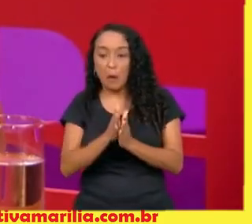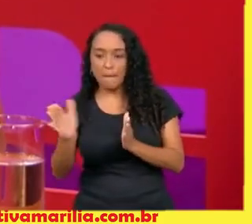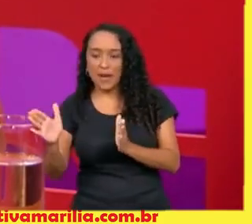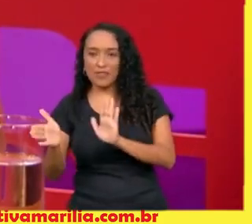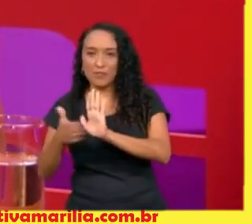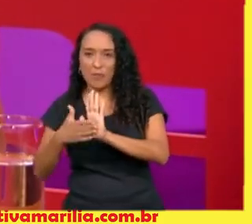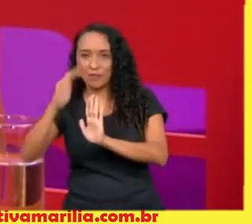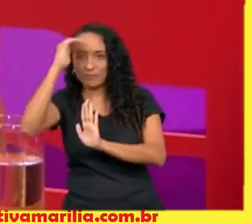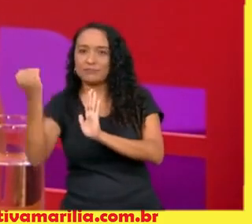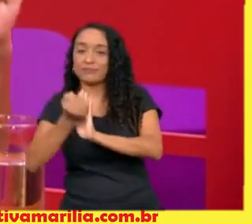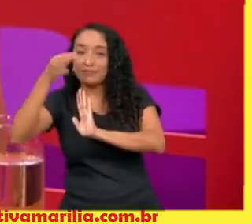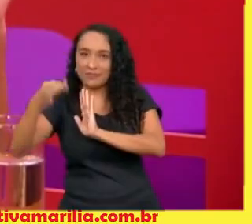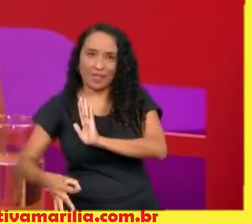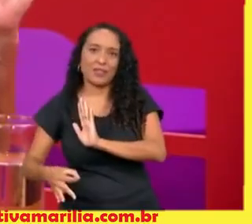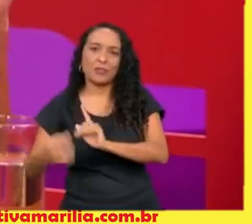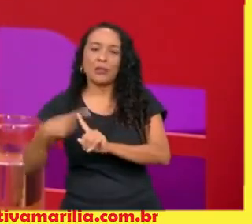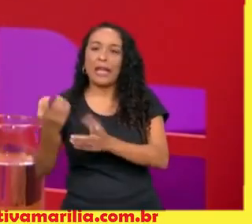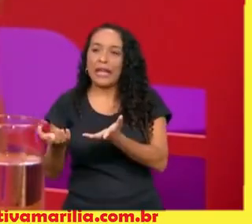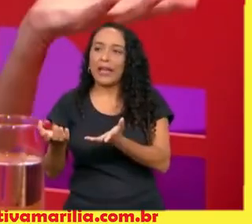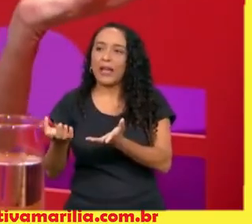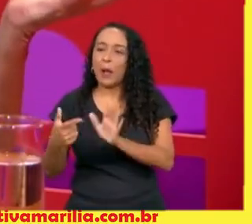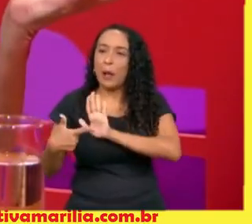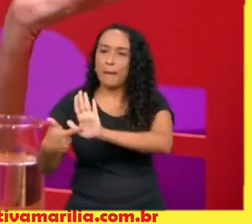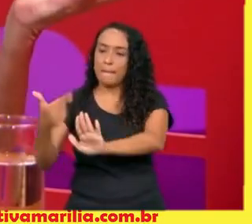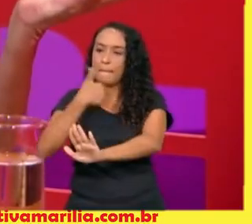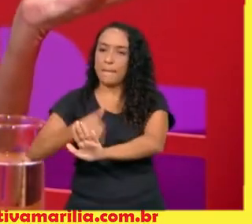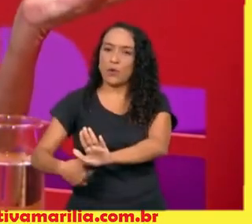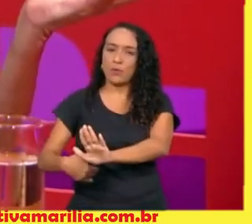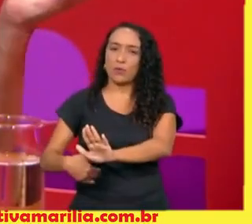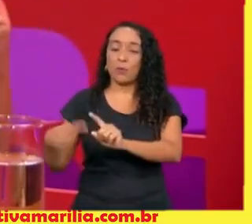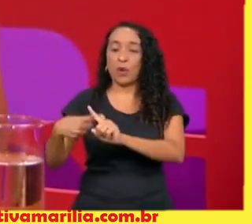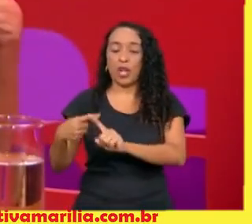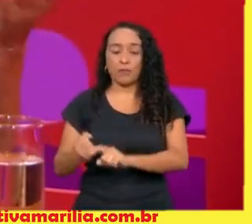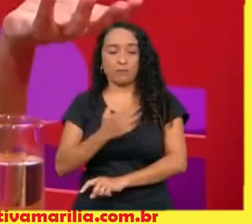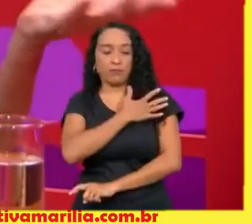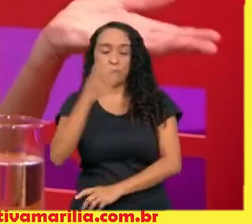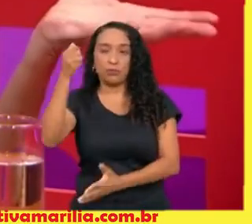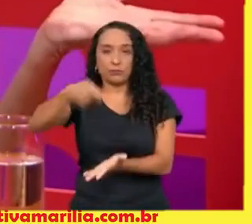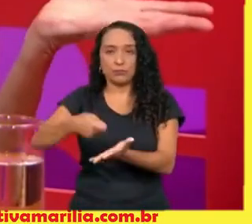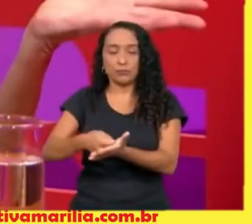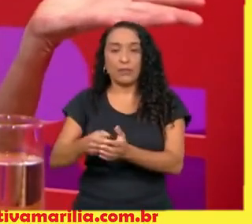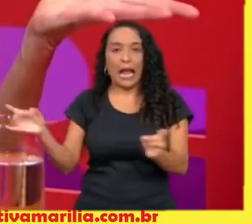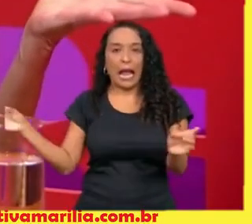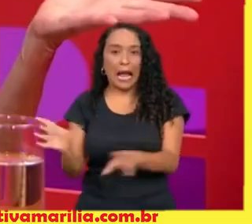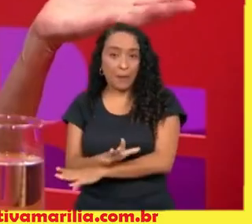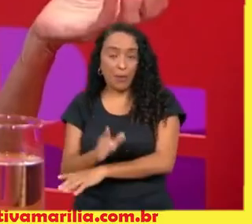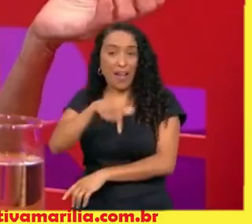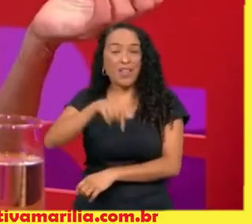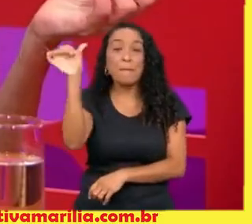cumpriu, porque ela queria tornar público, as ditaduras acabaram e ninguém... Aqui foi a pior, né?